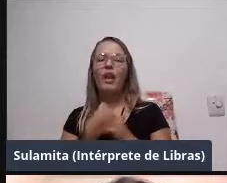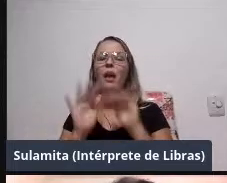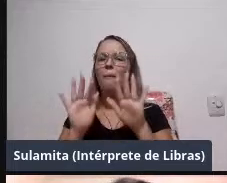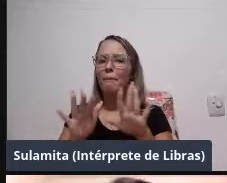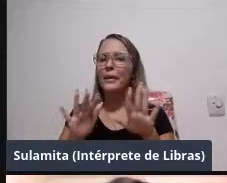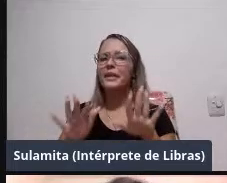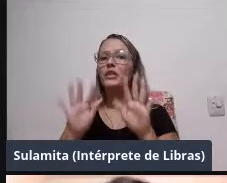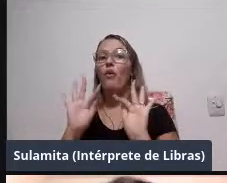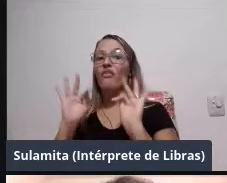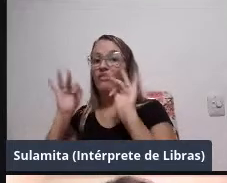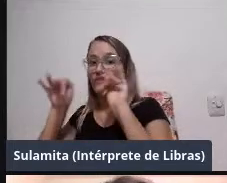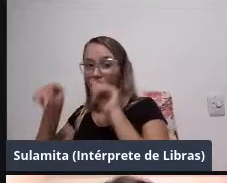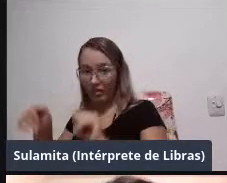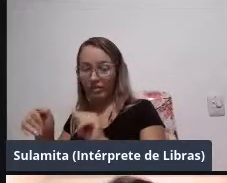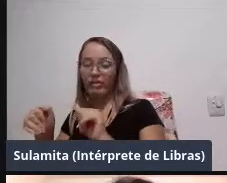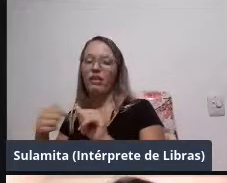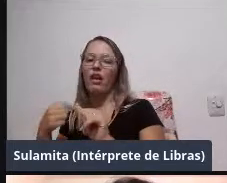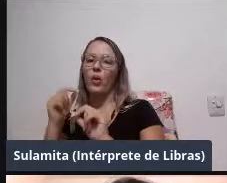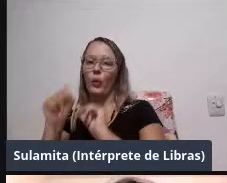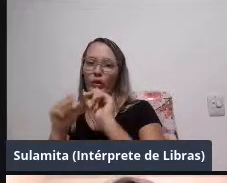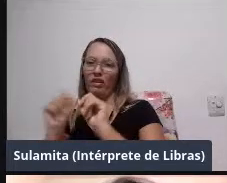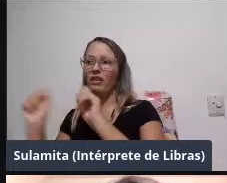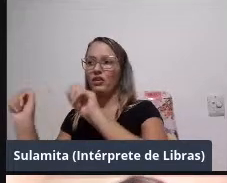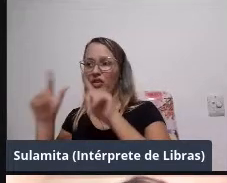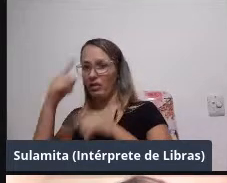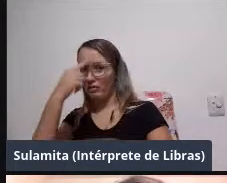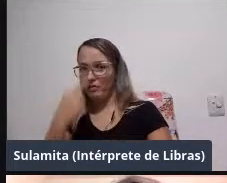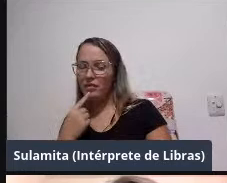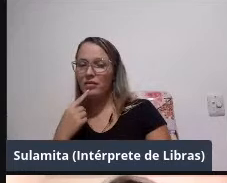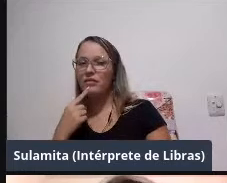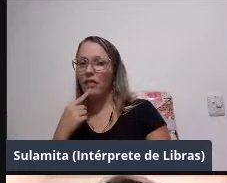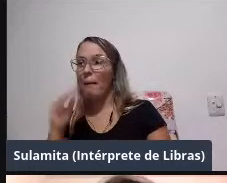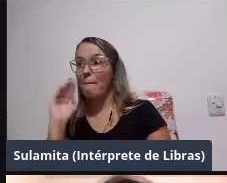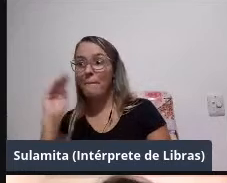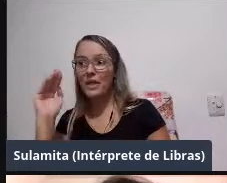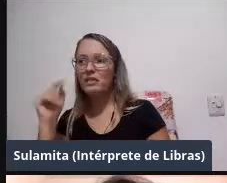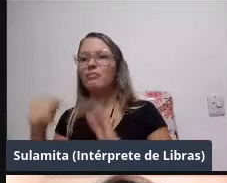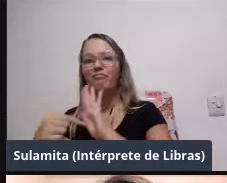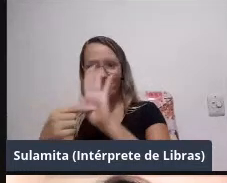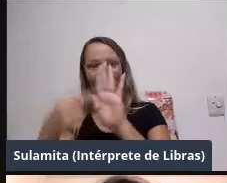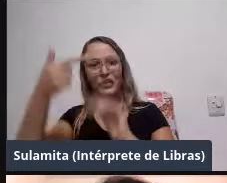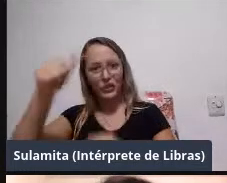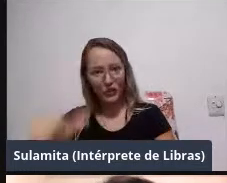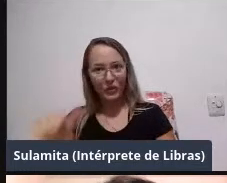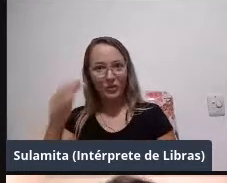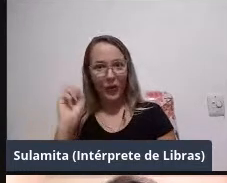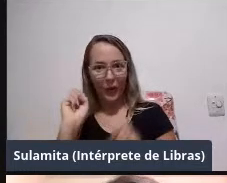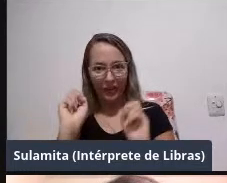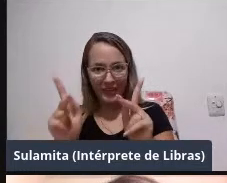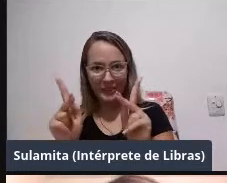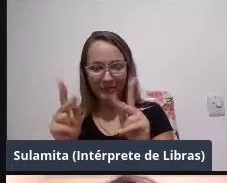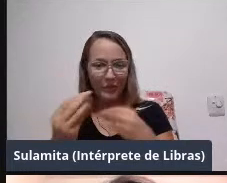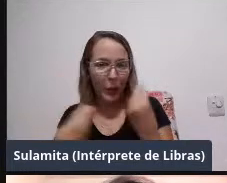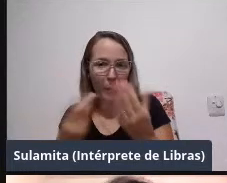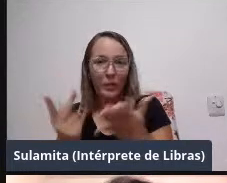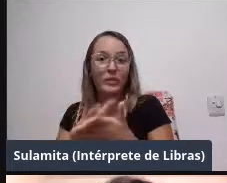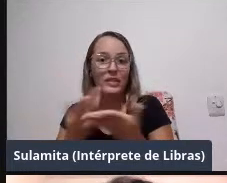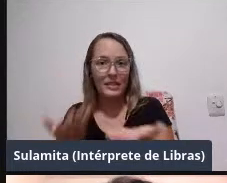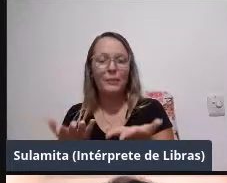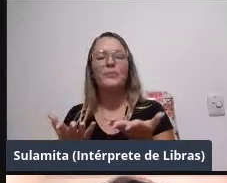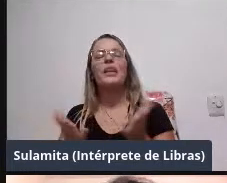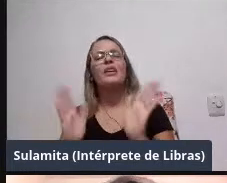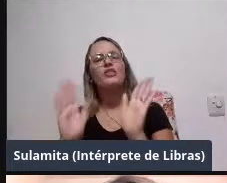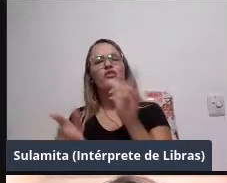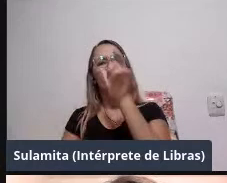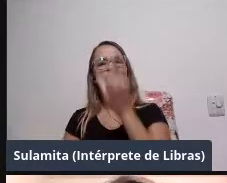no final, eu ainda frisei em um slide específico, né? Mas, enfim, essa vai ser mais ou menos a dinâmica. Como o Zé Cláudio já me